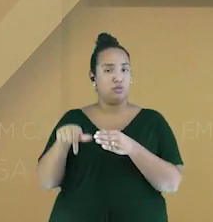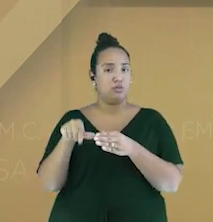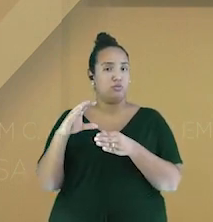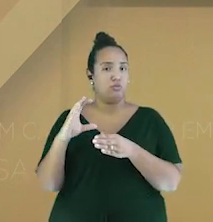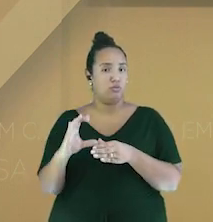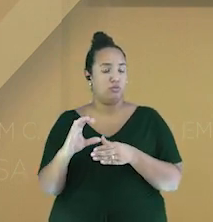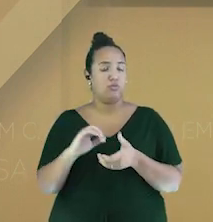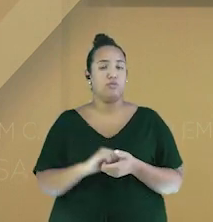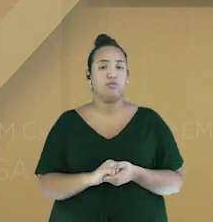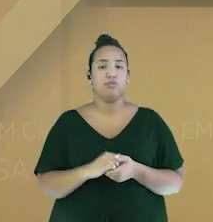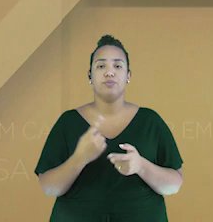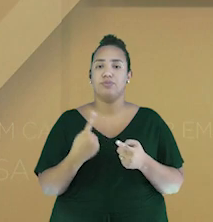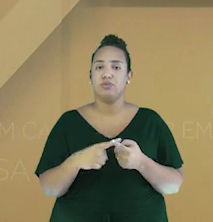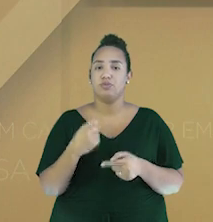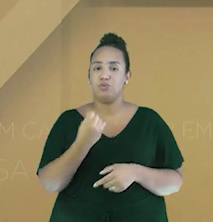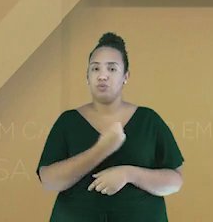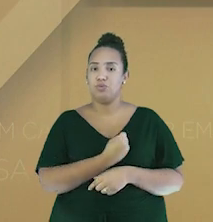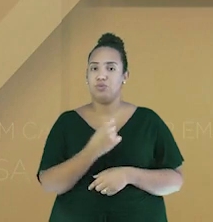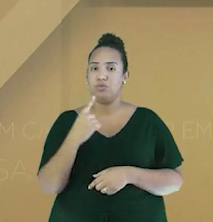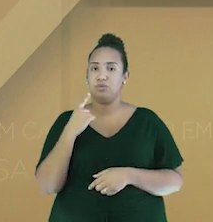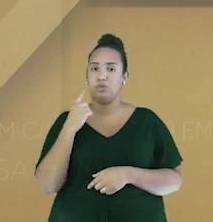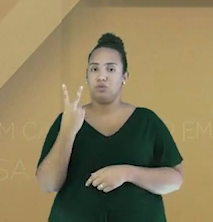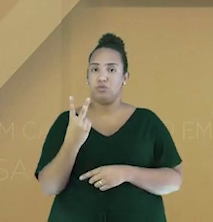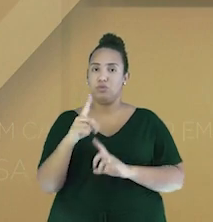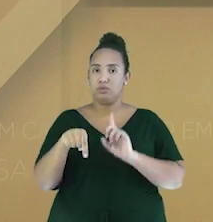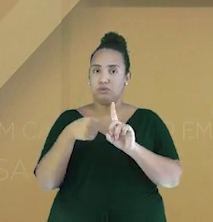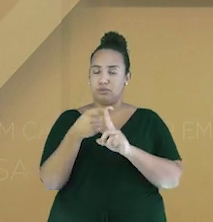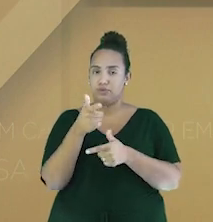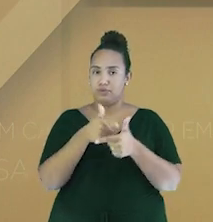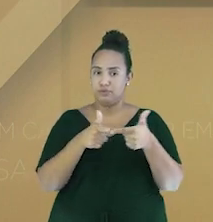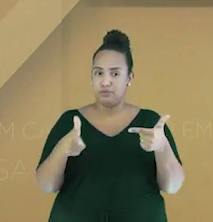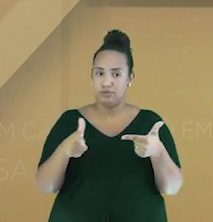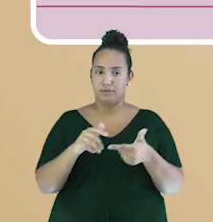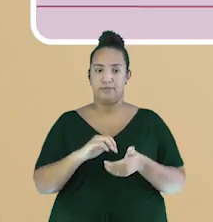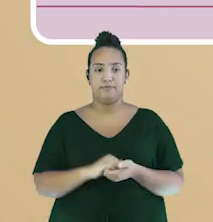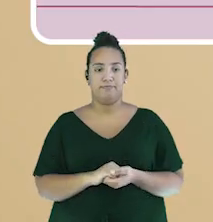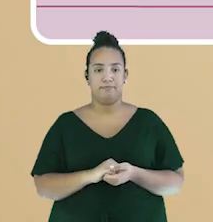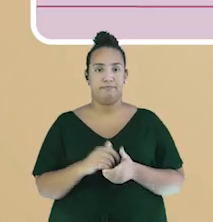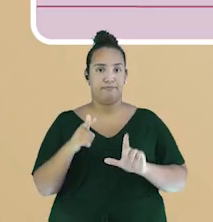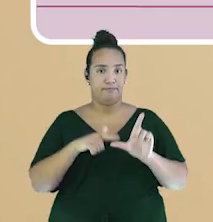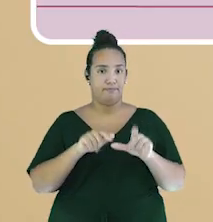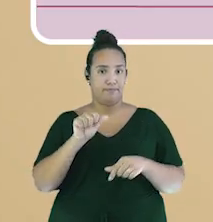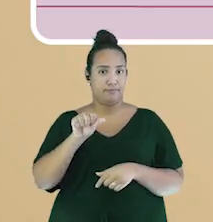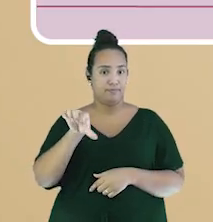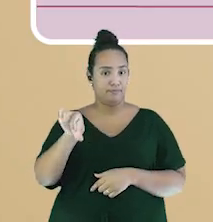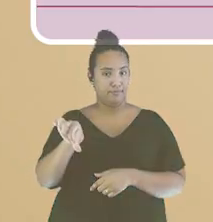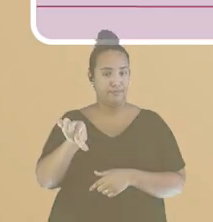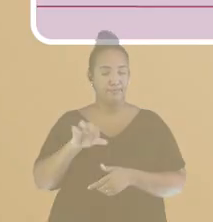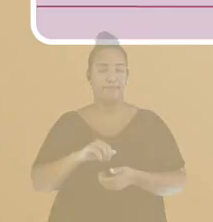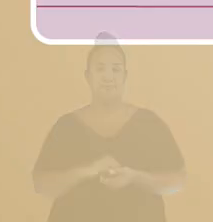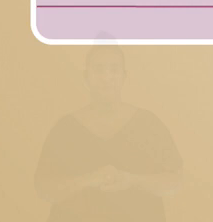ter mais de 2 divisores distintos. Letra A, 9.